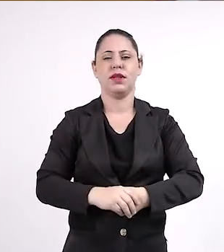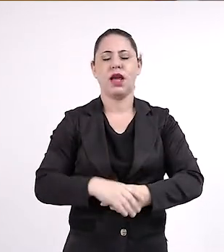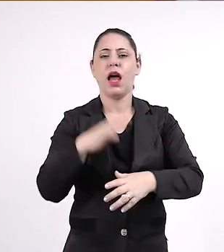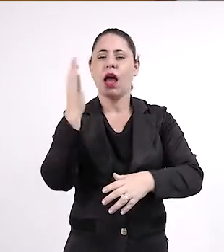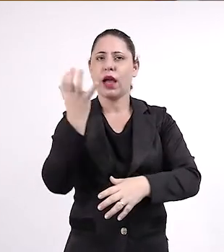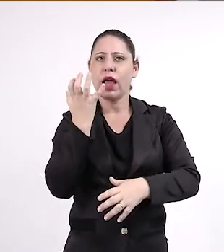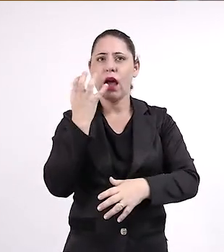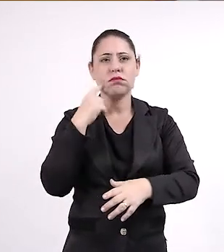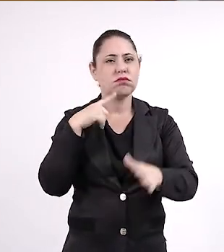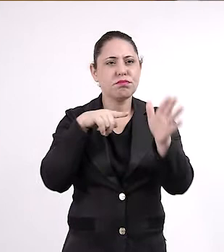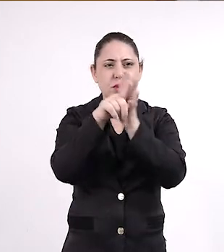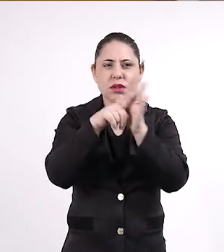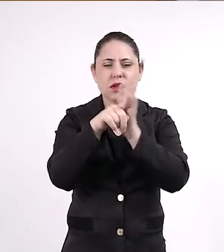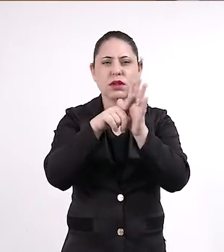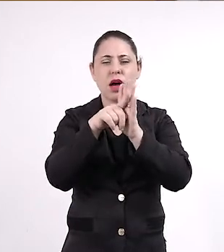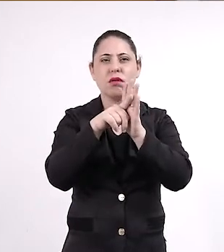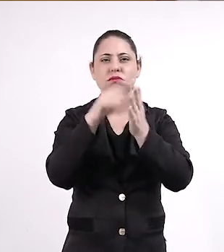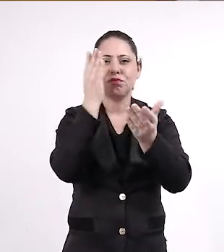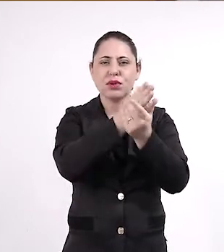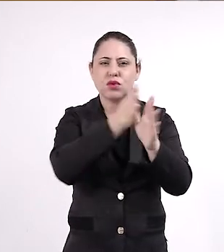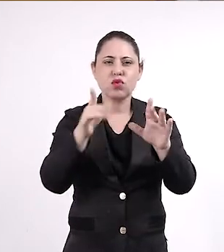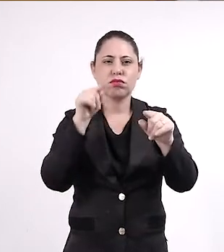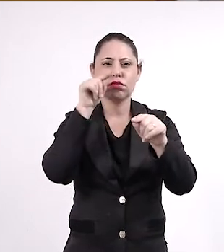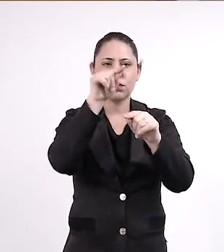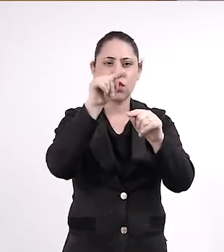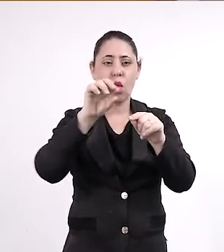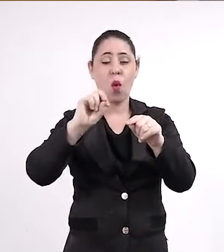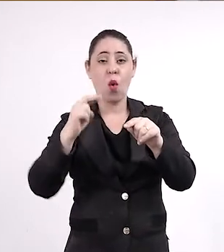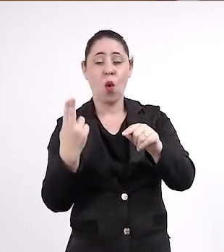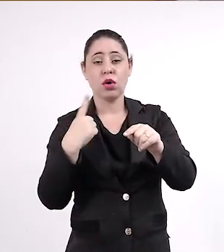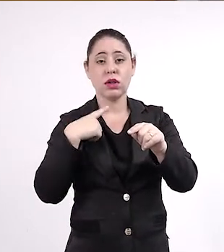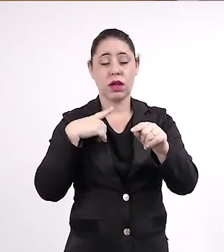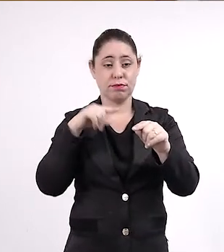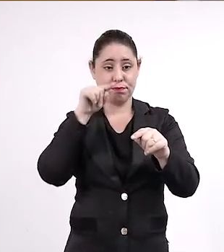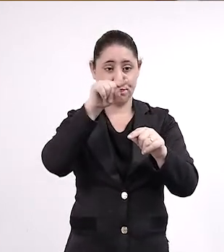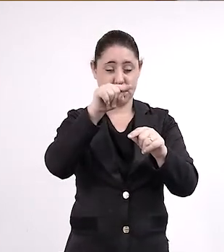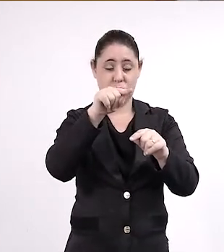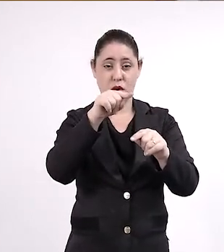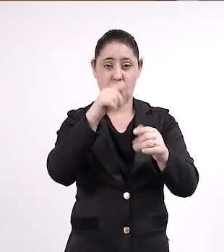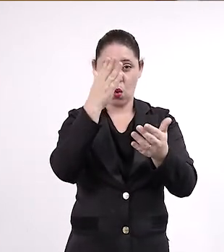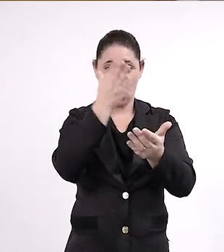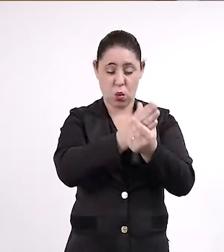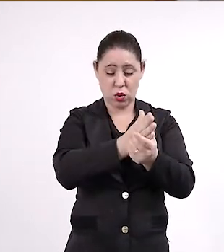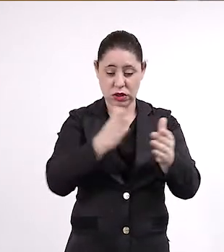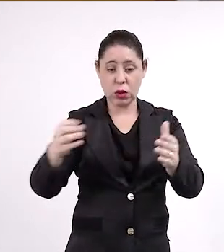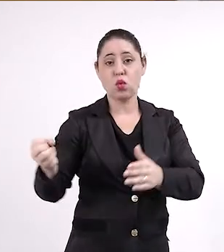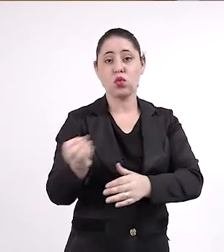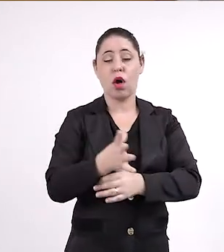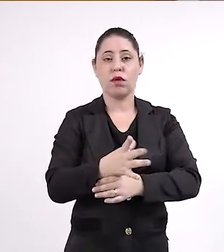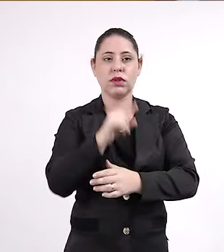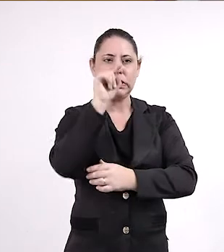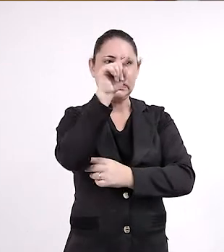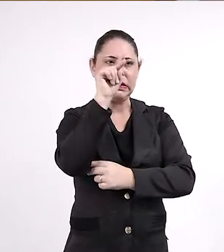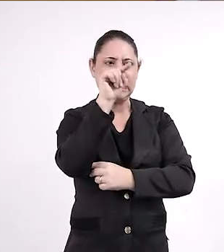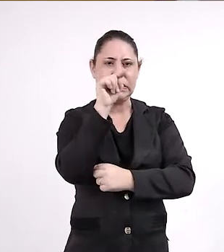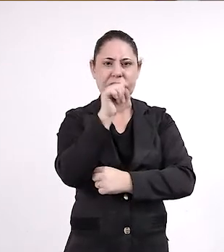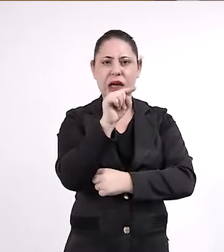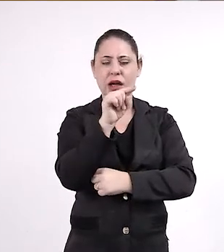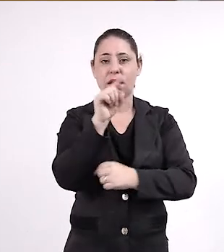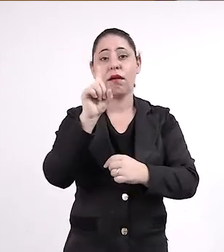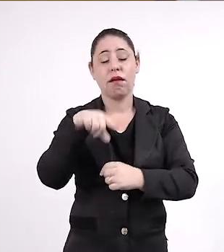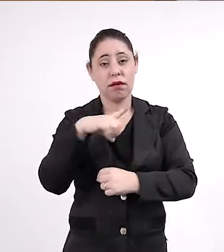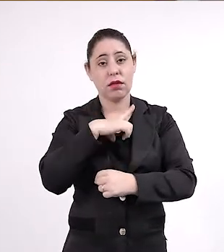próprio. Se ela quer consultar um processo, clica nessa opção. Ou, finalmente, se ela quer entrar com uma ação nova. Clicando